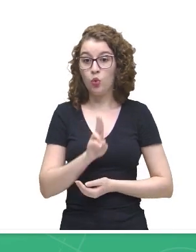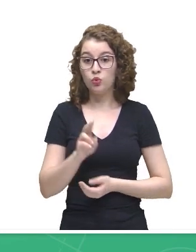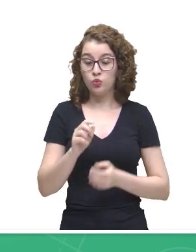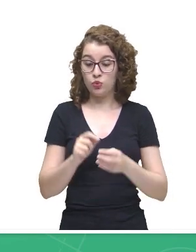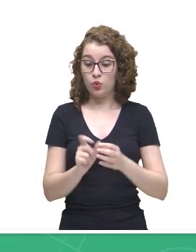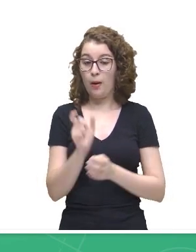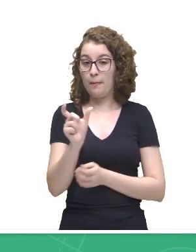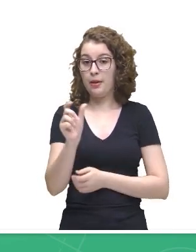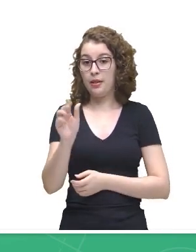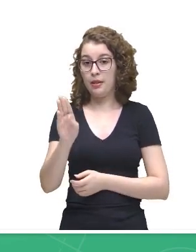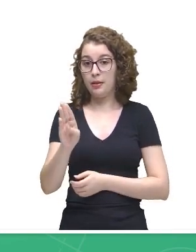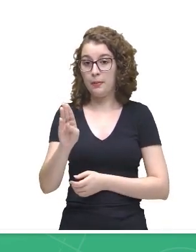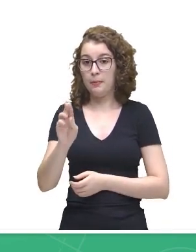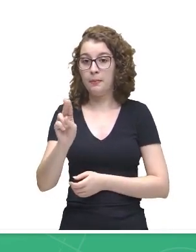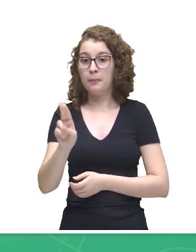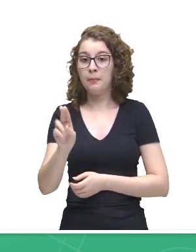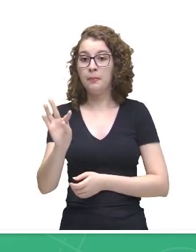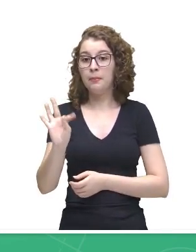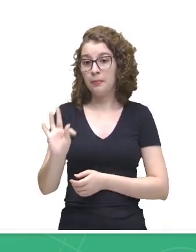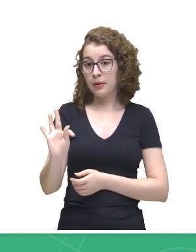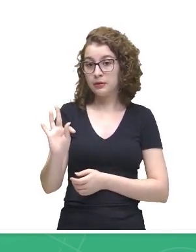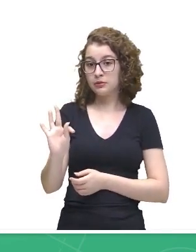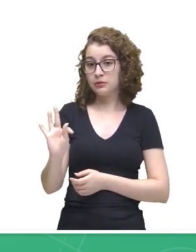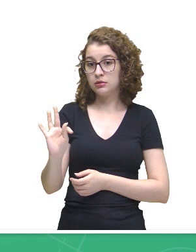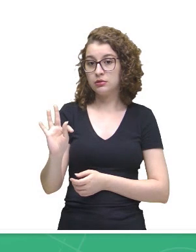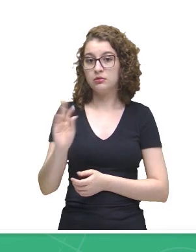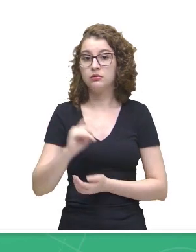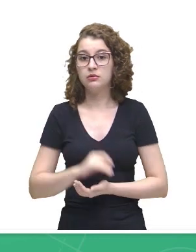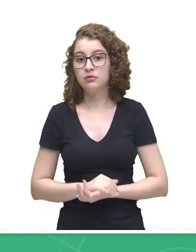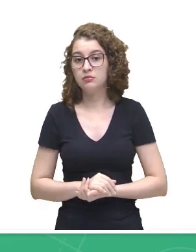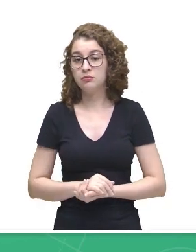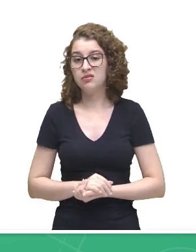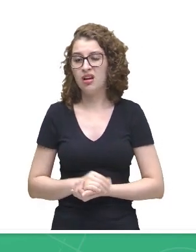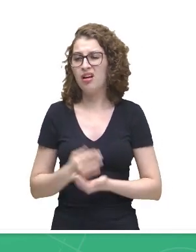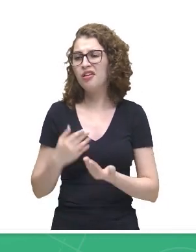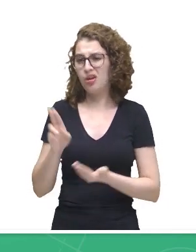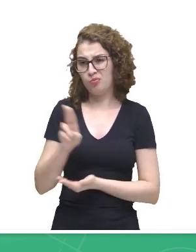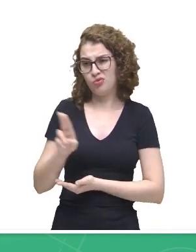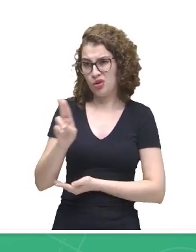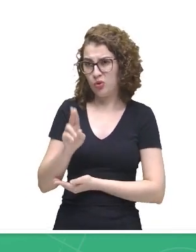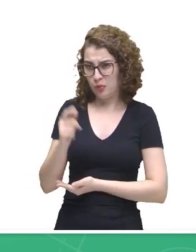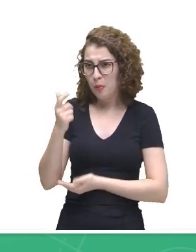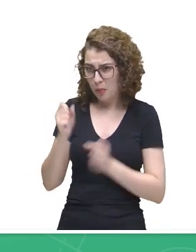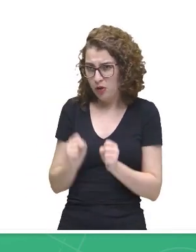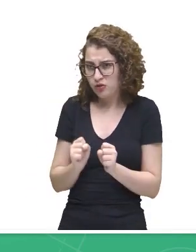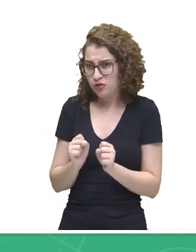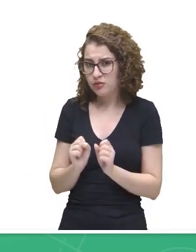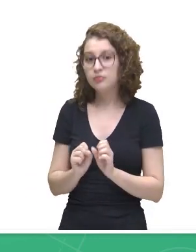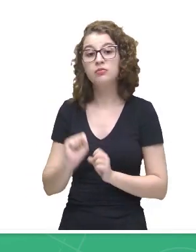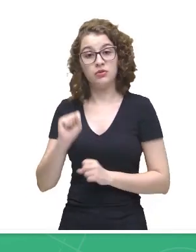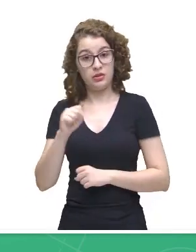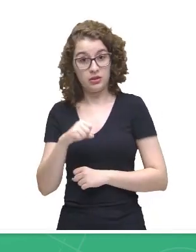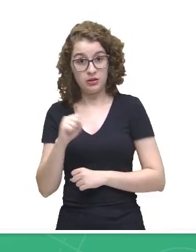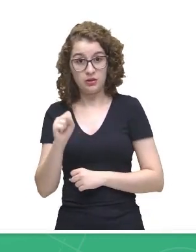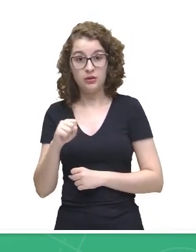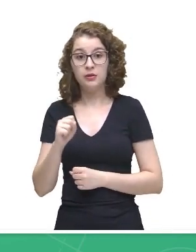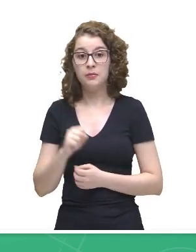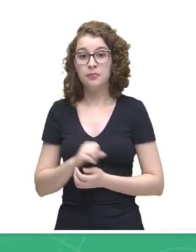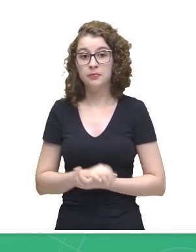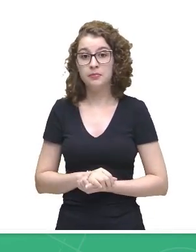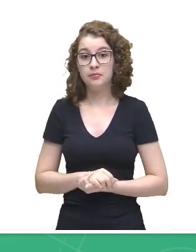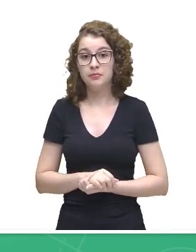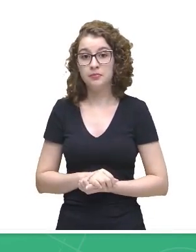mais. Ah, teacher, mas eu não quero usar o but, eu quero usar outra. Como é que fica? Vamos ver, let's go. Eu